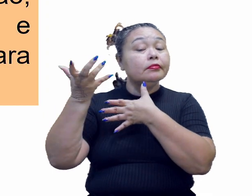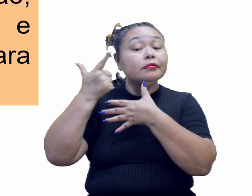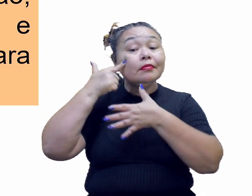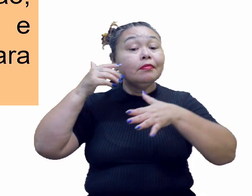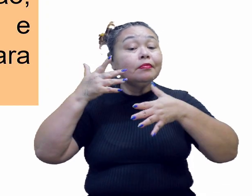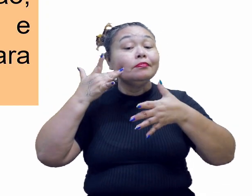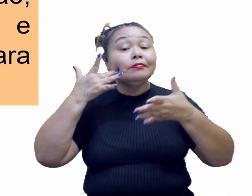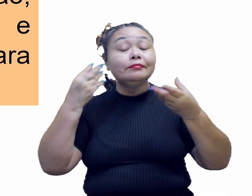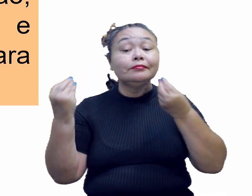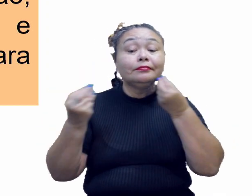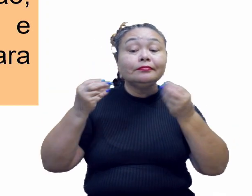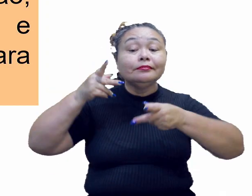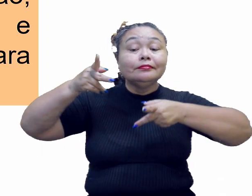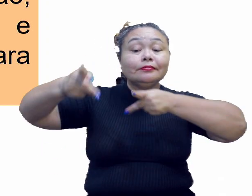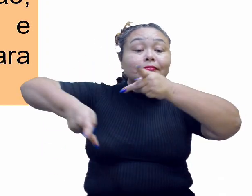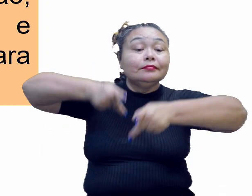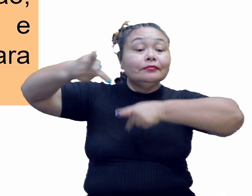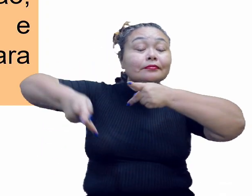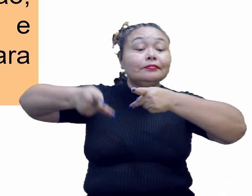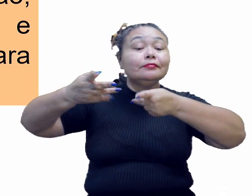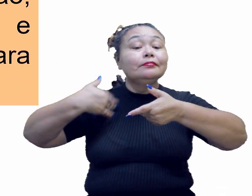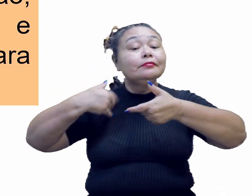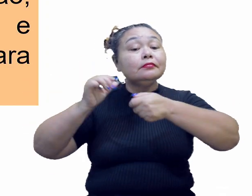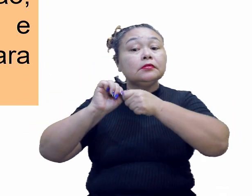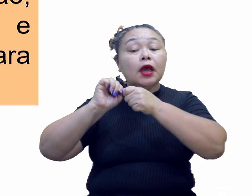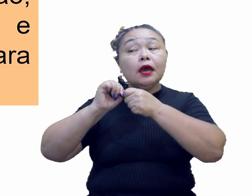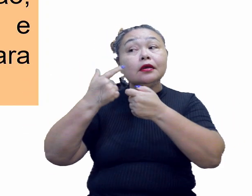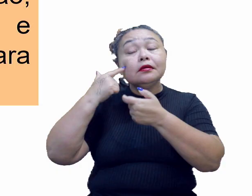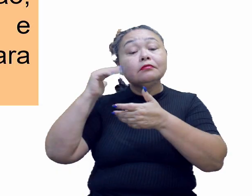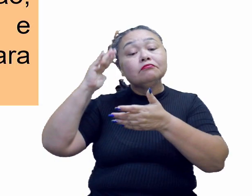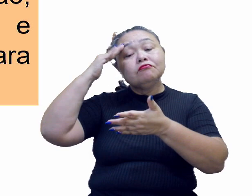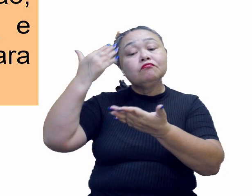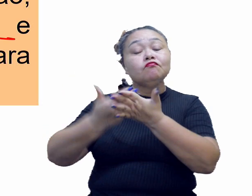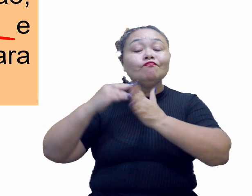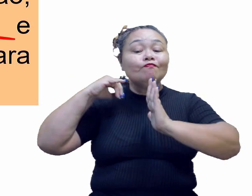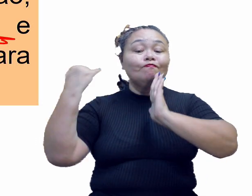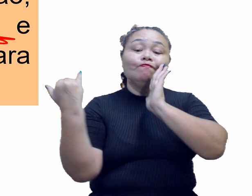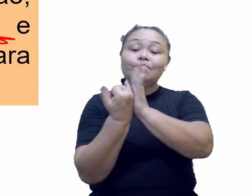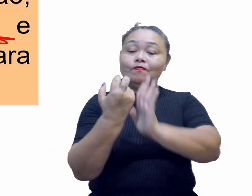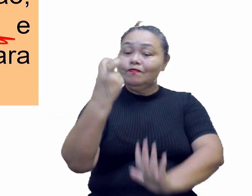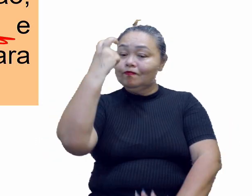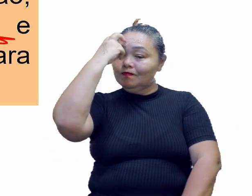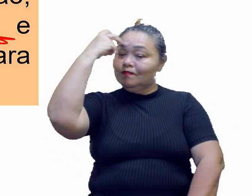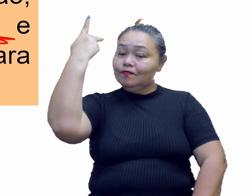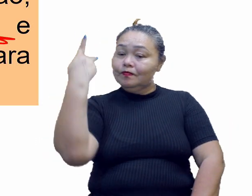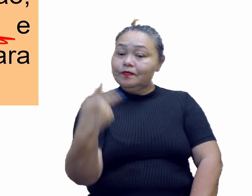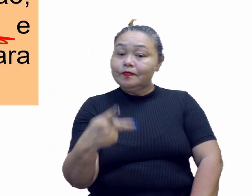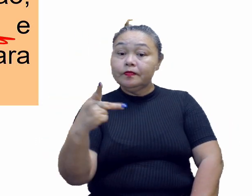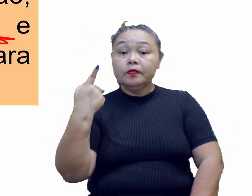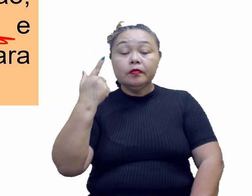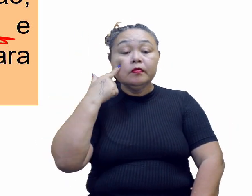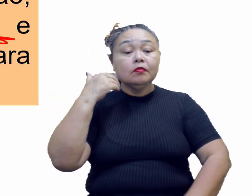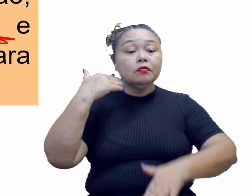buscavam mobilizar a população e defender a identidade cultural local e construir projetos